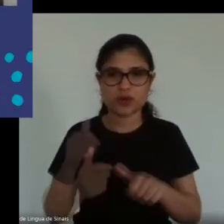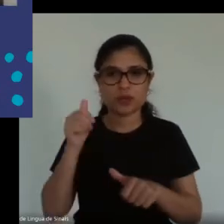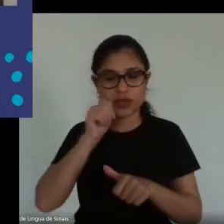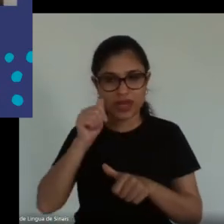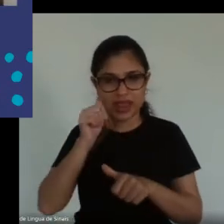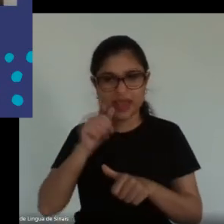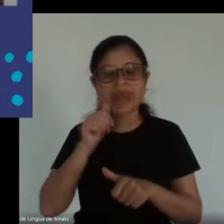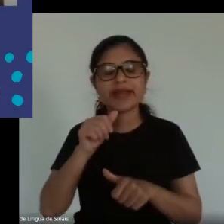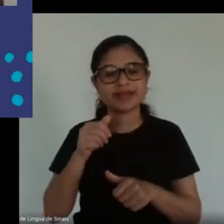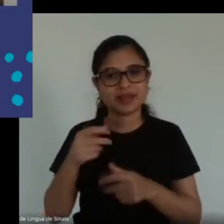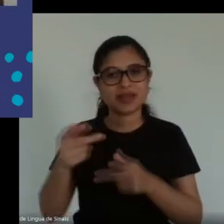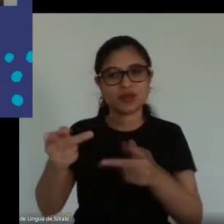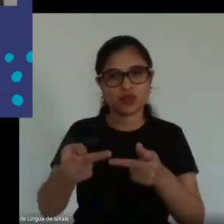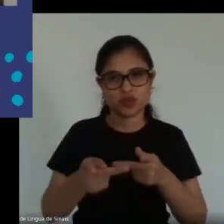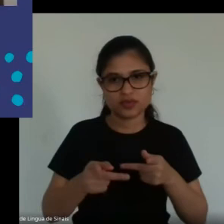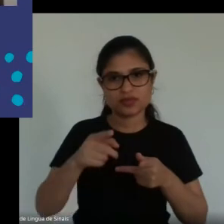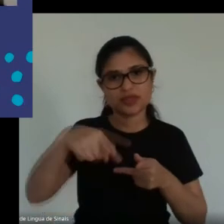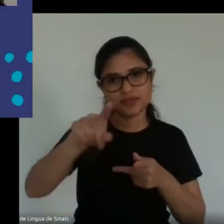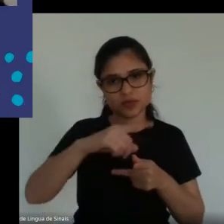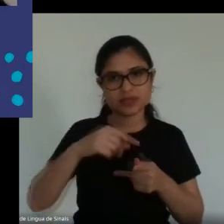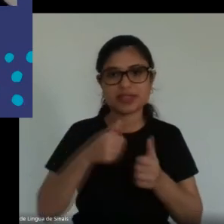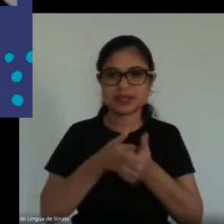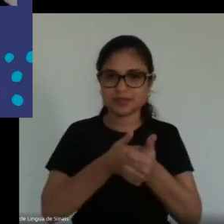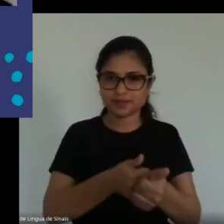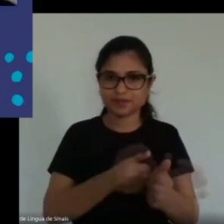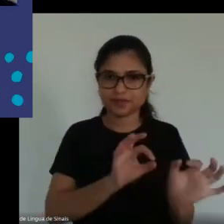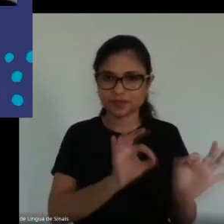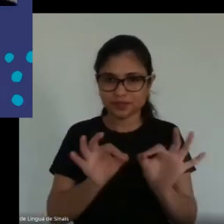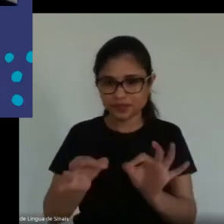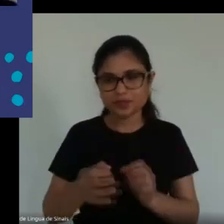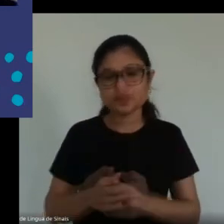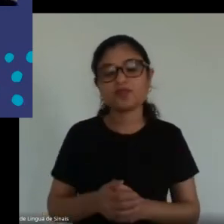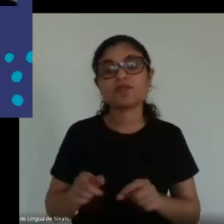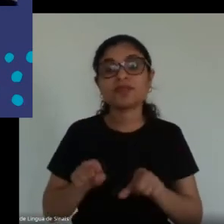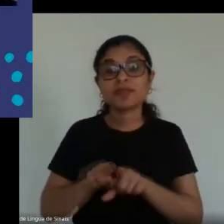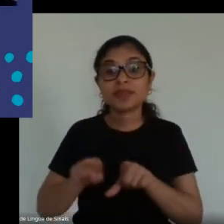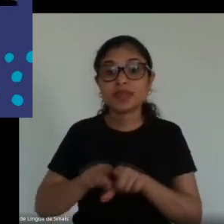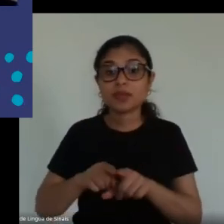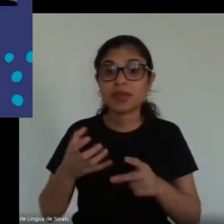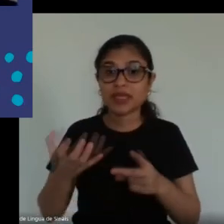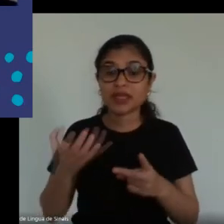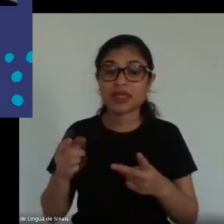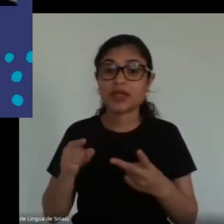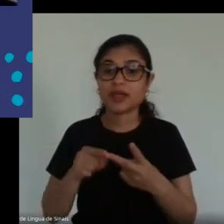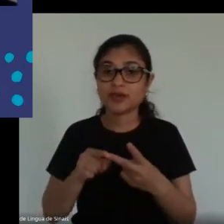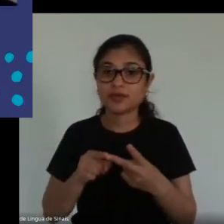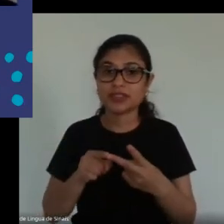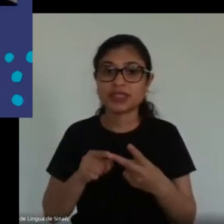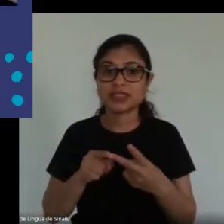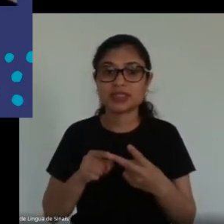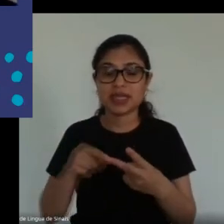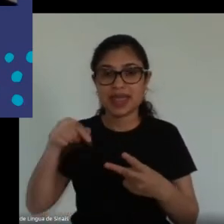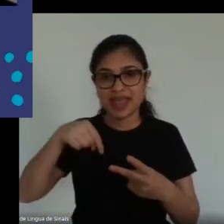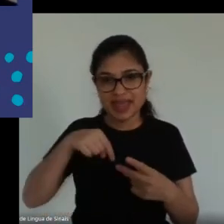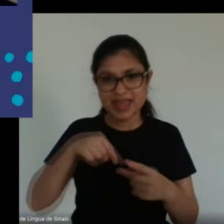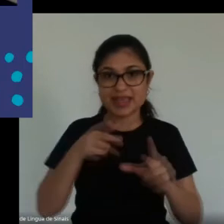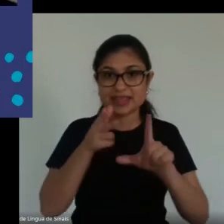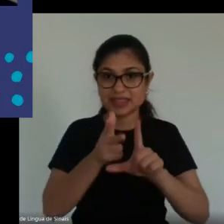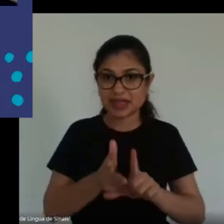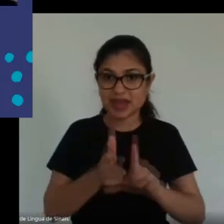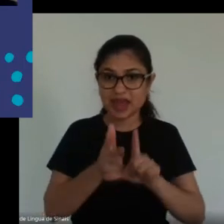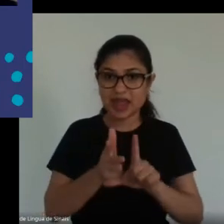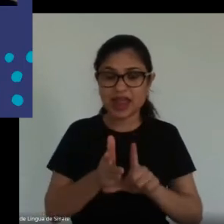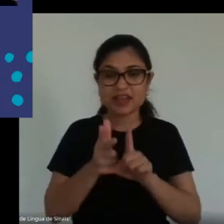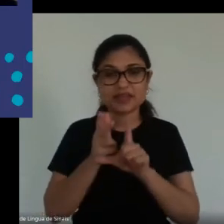rede. É legal para estar convidando vocês para aproximarem. E eu quero que vocês também façam essa live